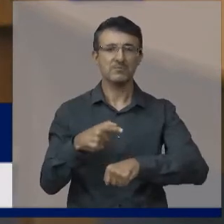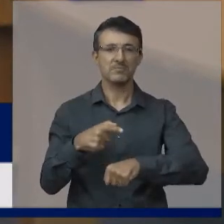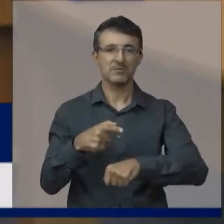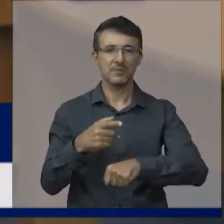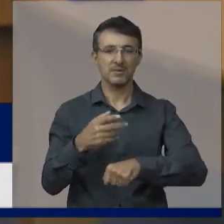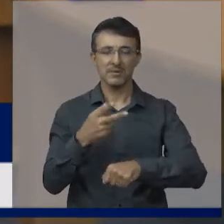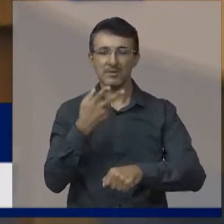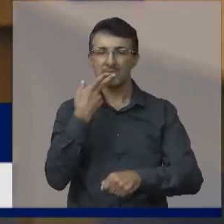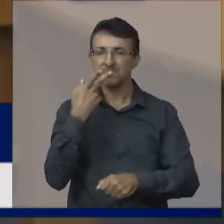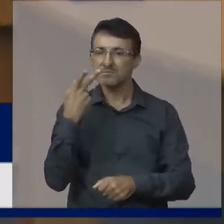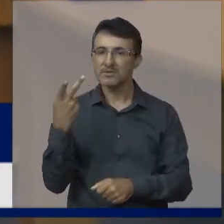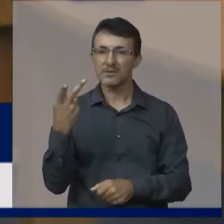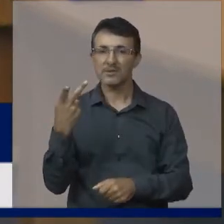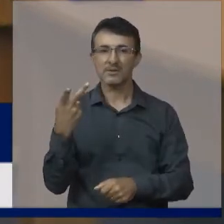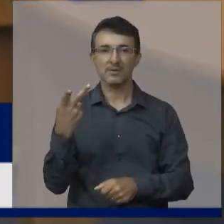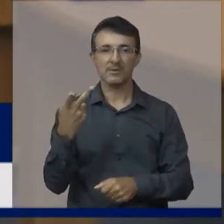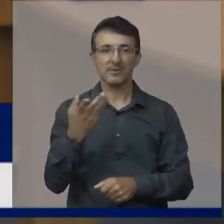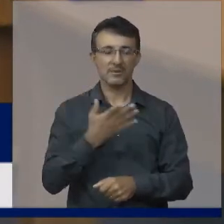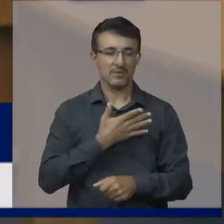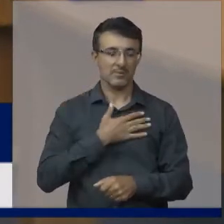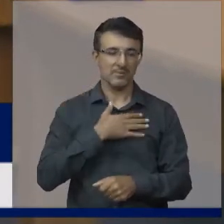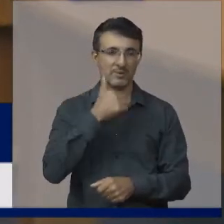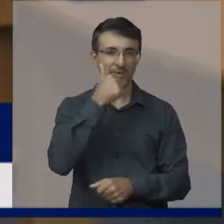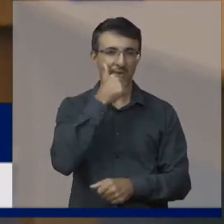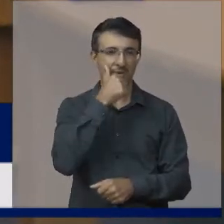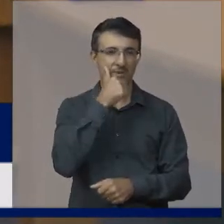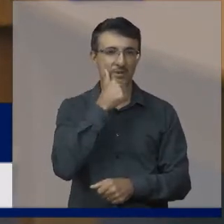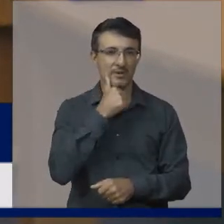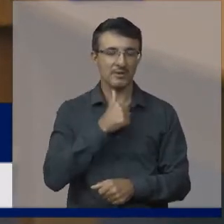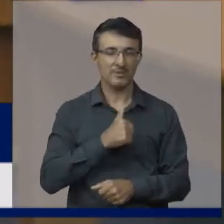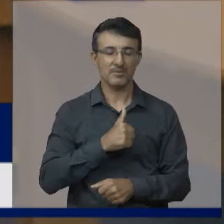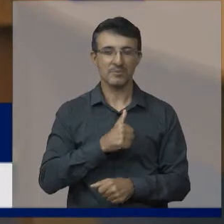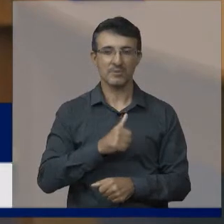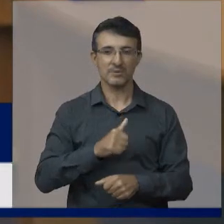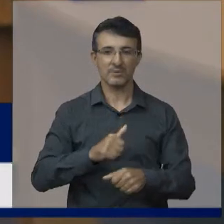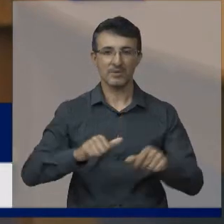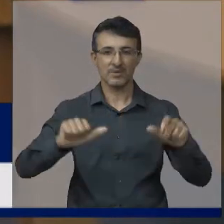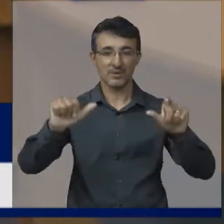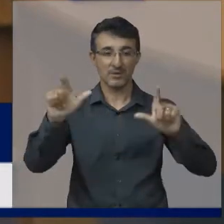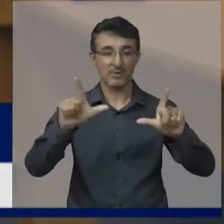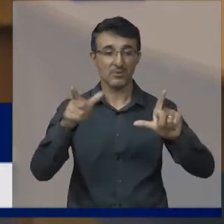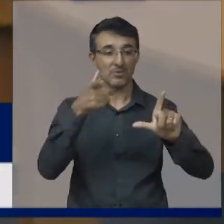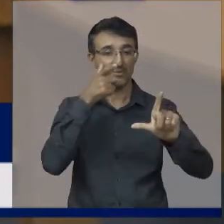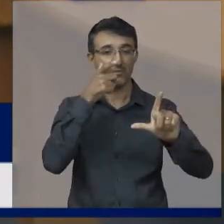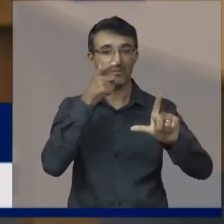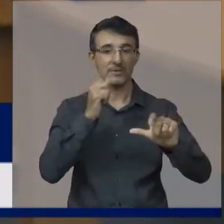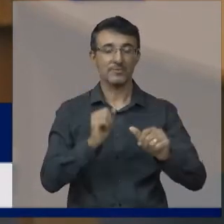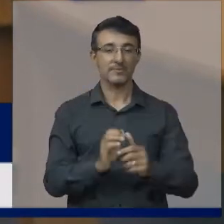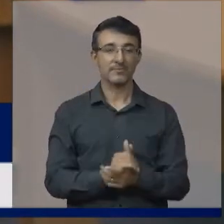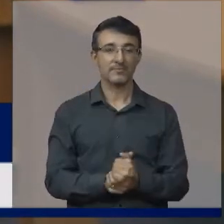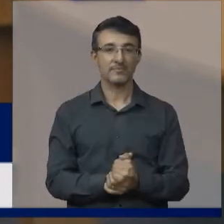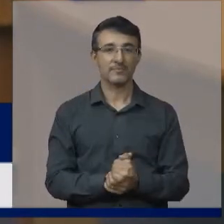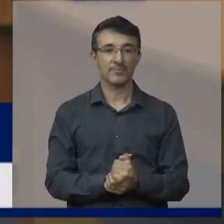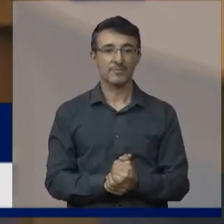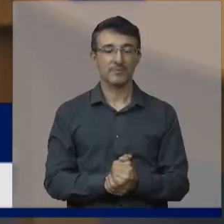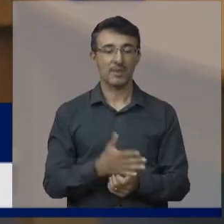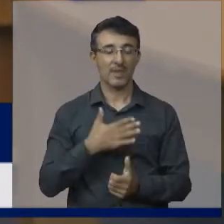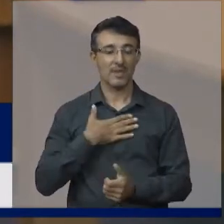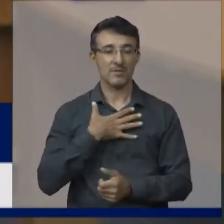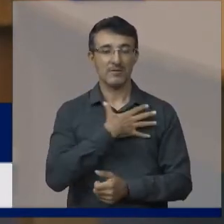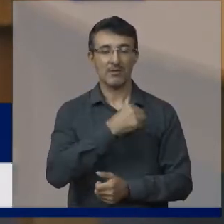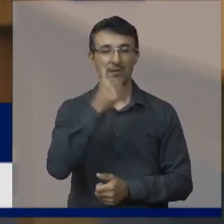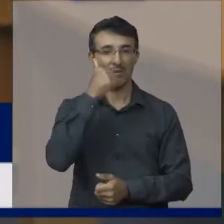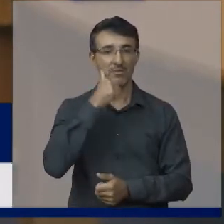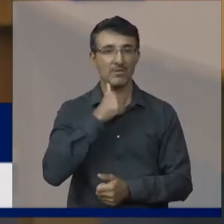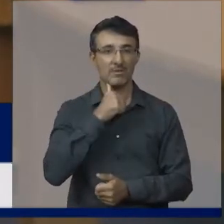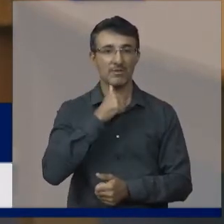falar para minha... para minha esposa Lúcia, que está assistindo através das redes sociais, presidente, e também a minha filha Roberta, Luciana,